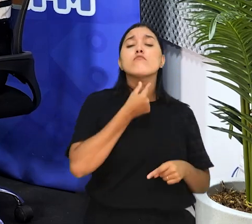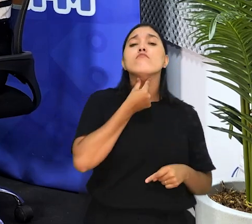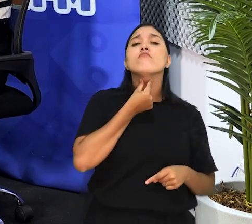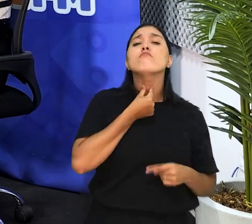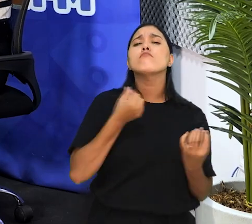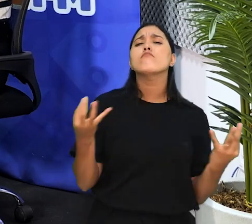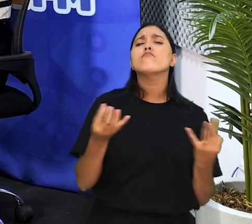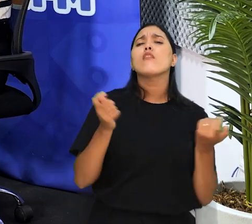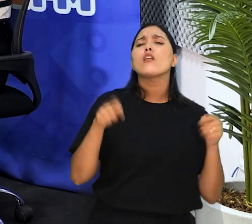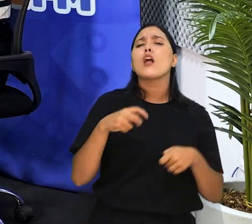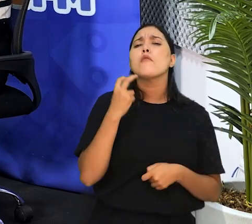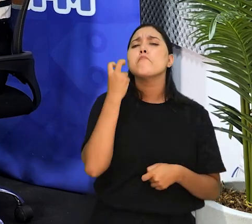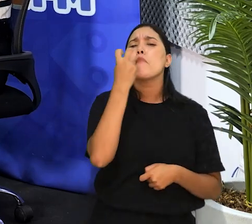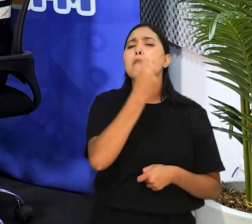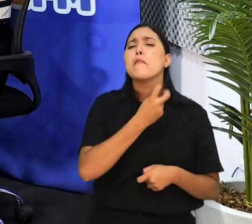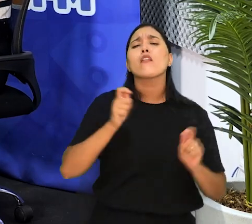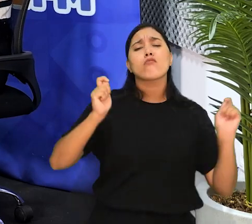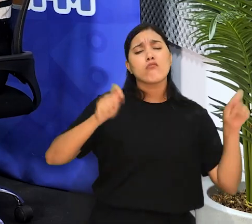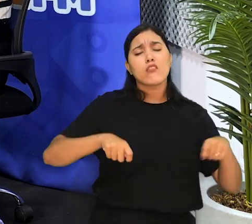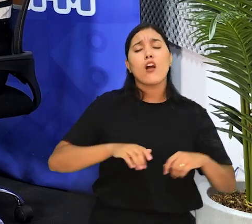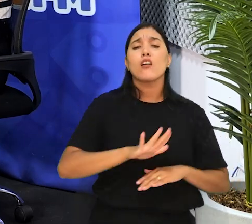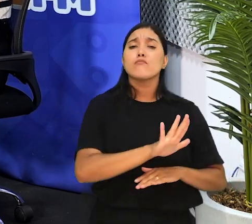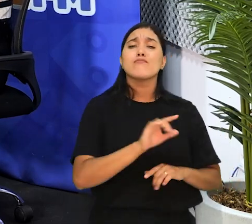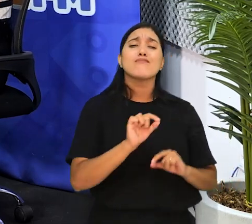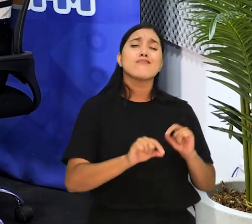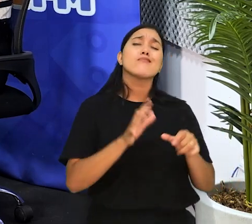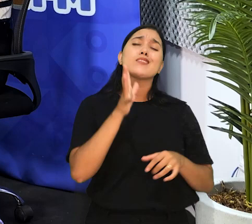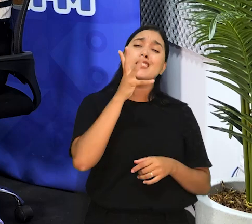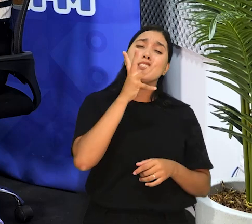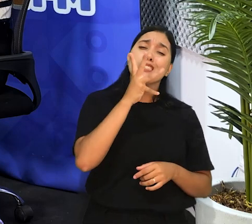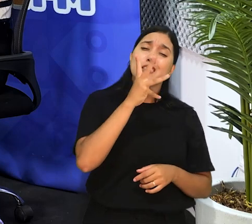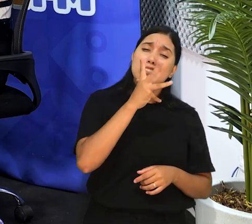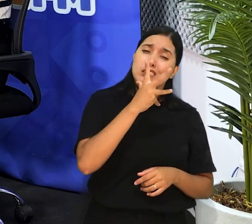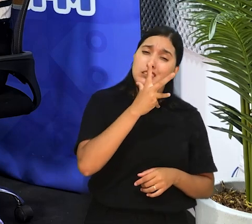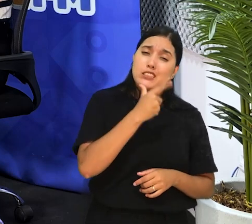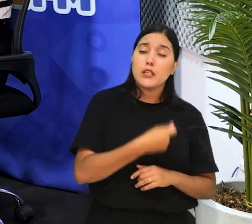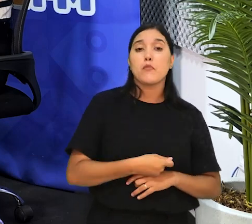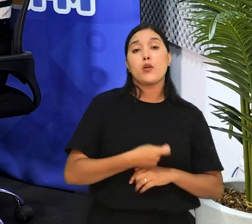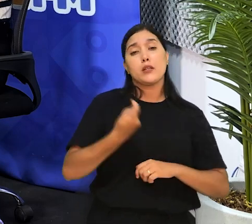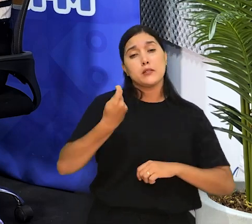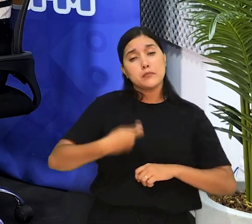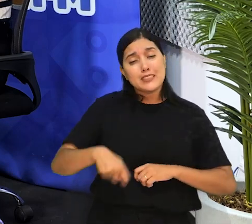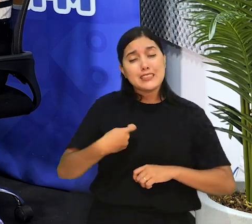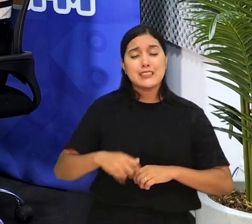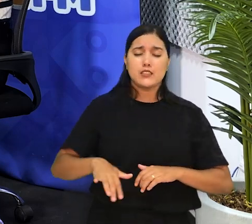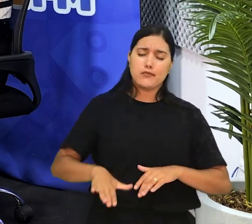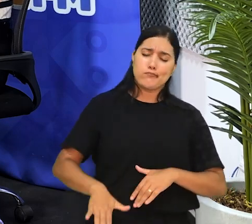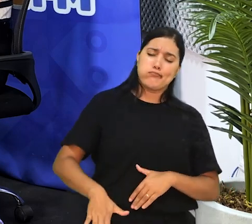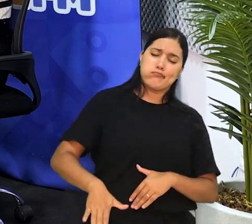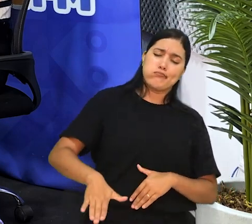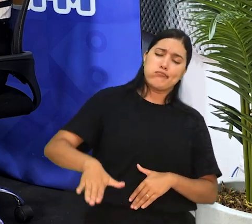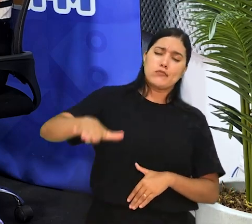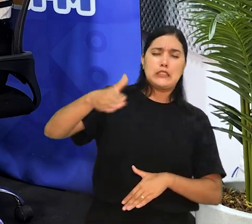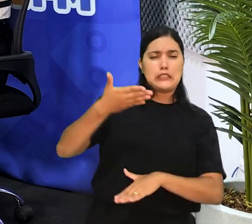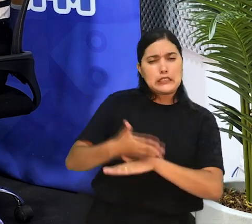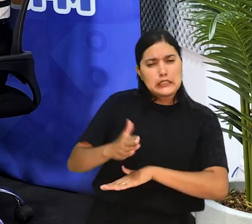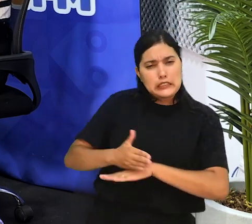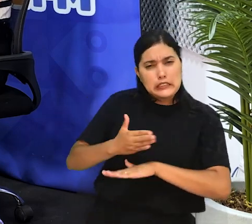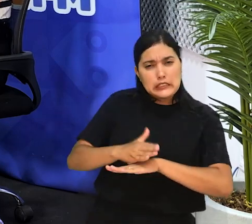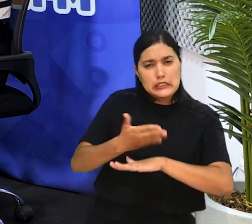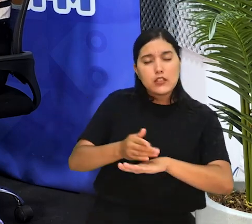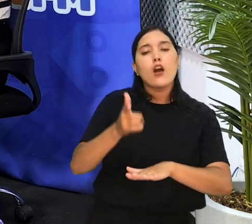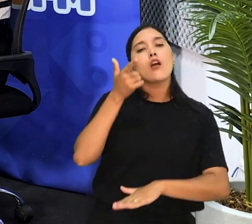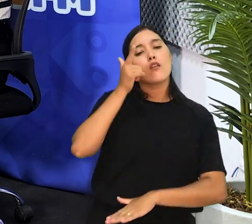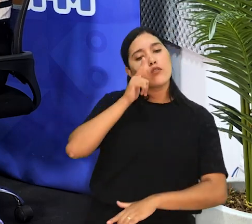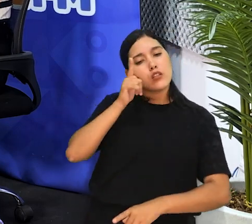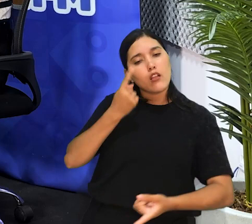cordas vocais perfeitamente. Ele pode fazer. Só que isso leva tempo, teria que ser feito desde, né, de